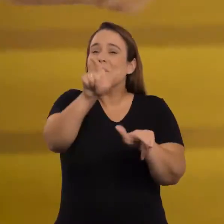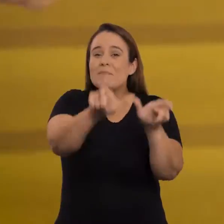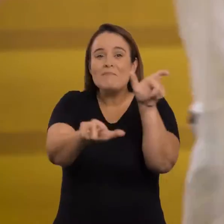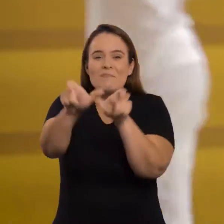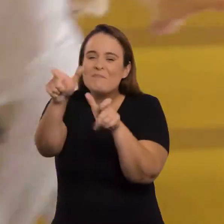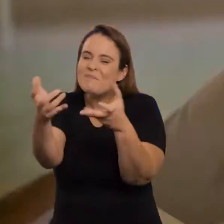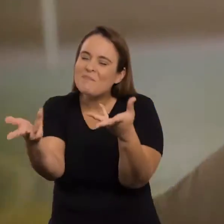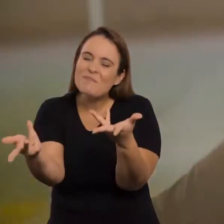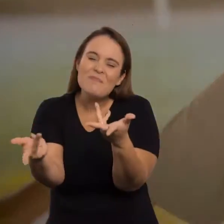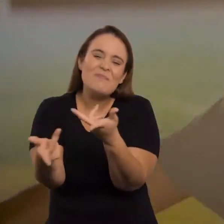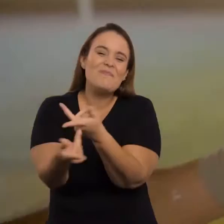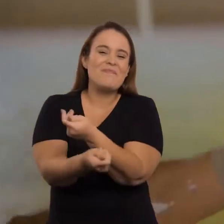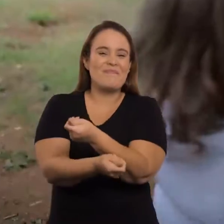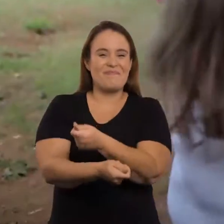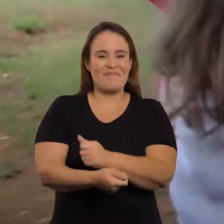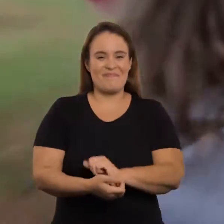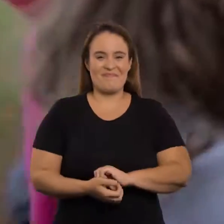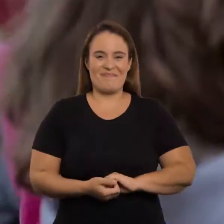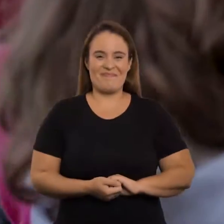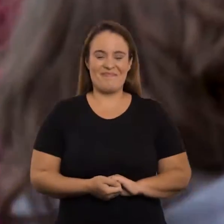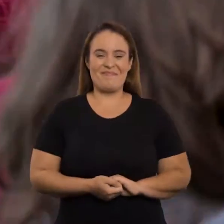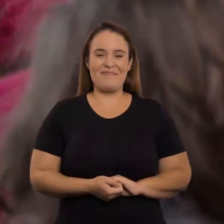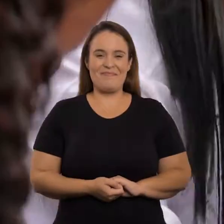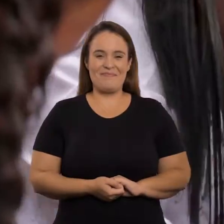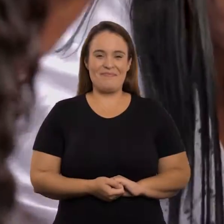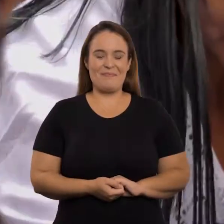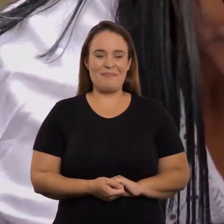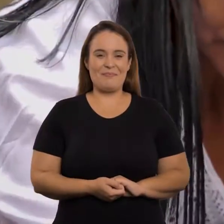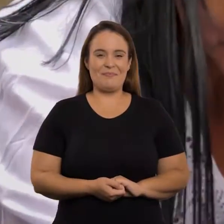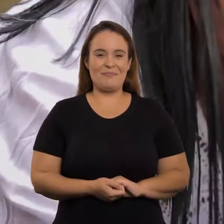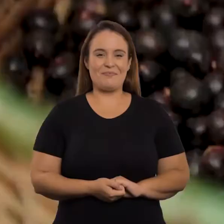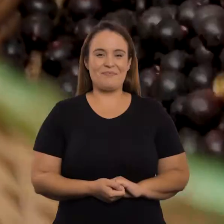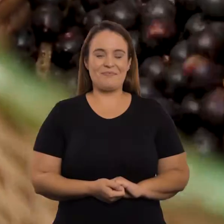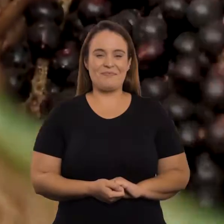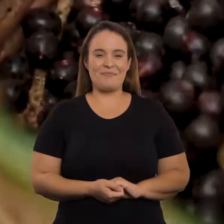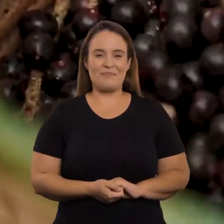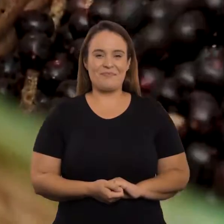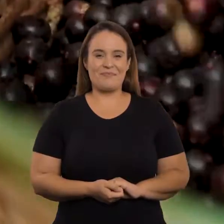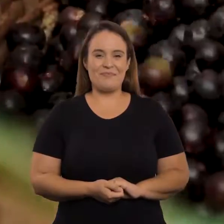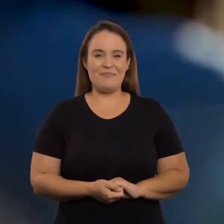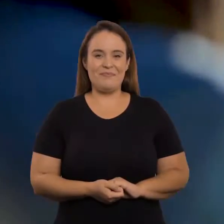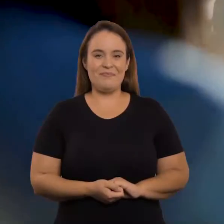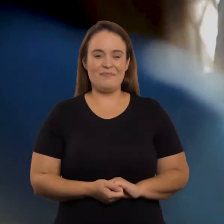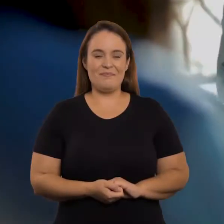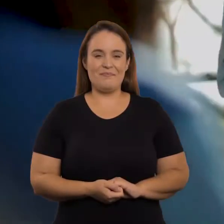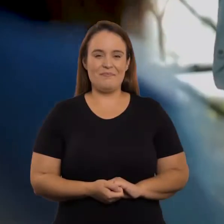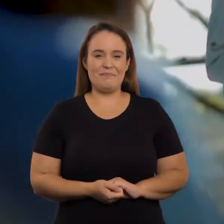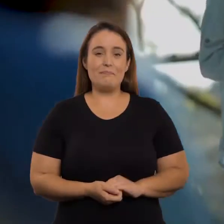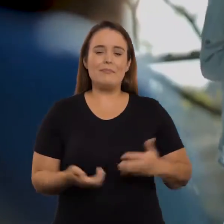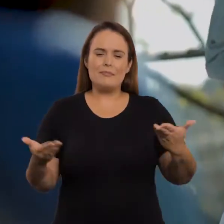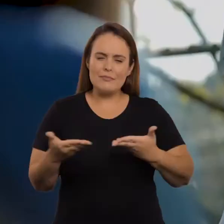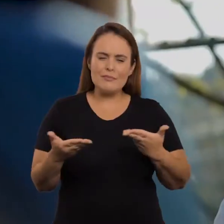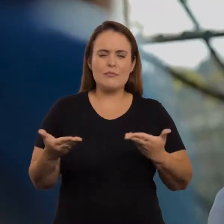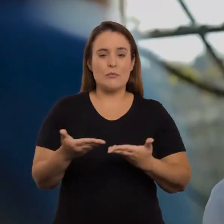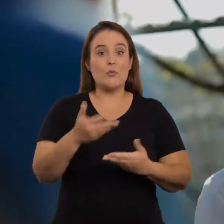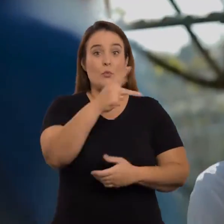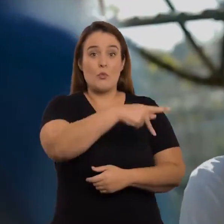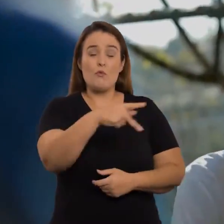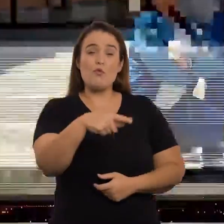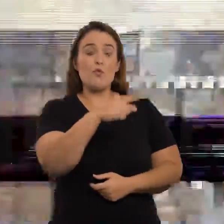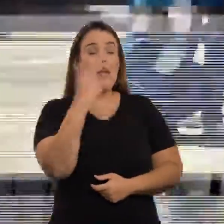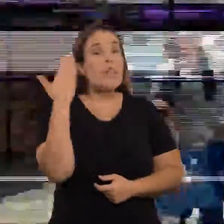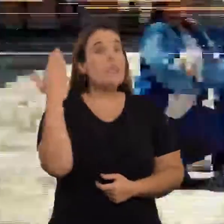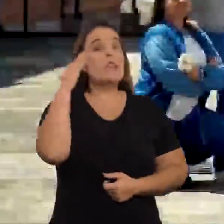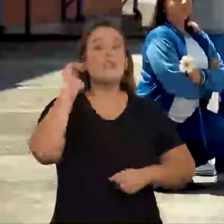pessoas. Alunos e professores nas aulas de arte nas escolas premiadas pelo projeto. O que está ficando cada vez mais claro para o professor é